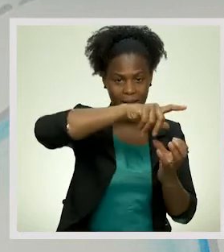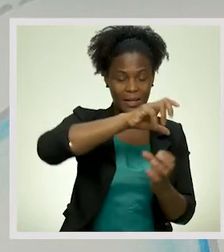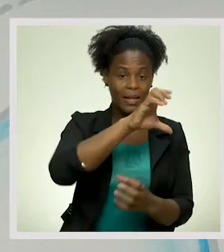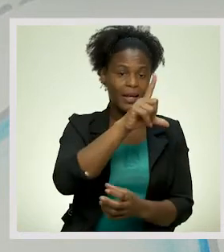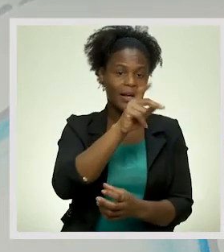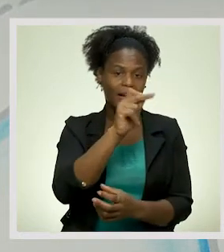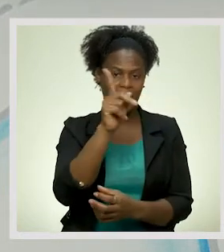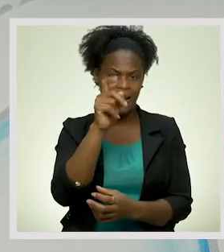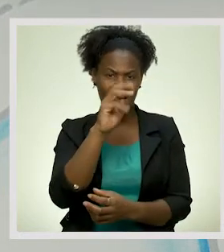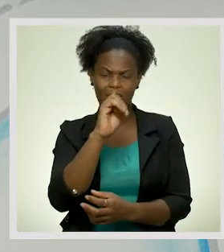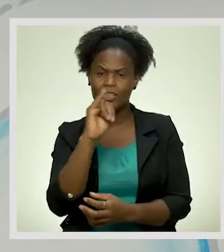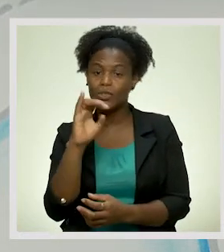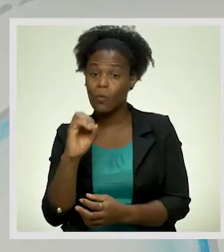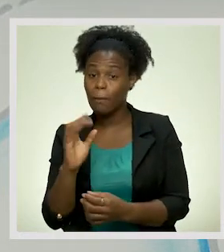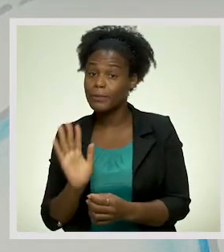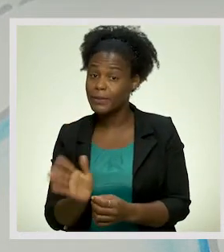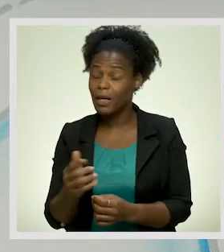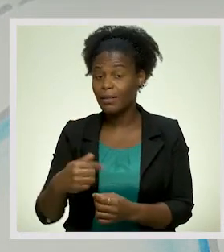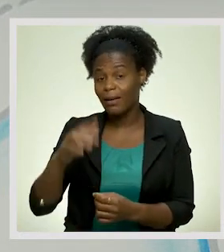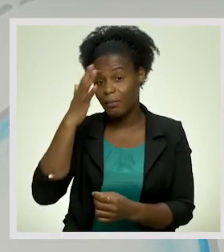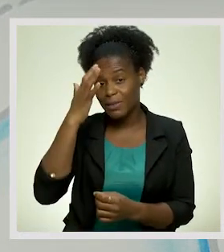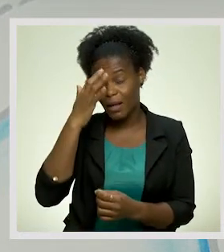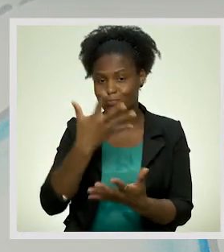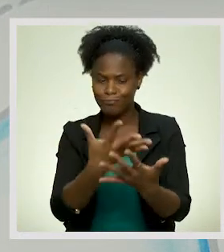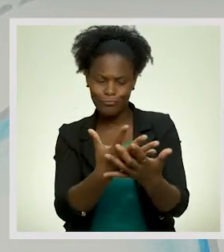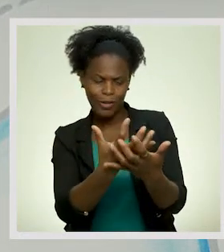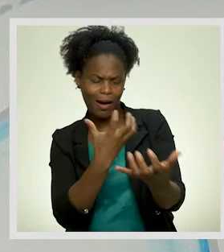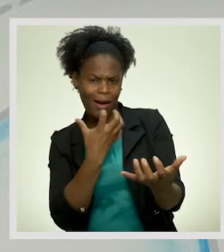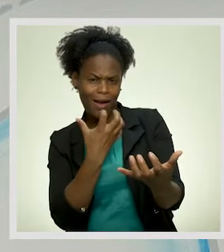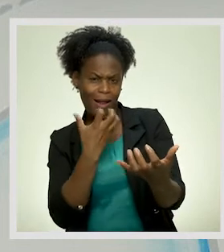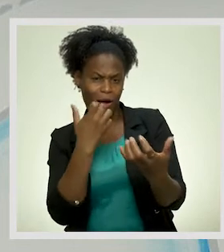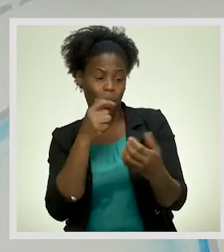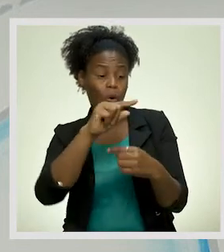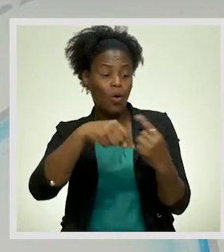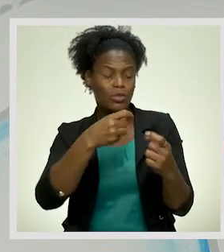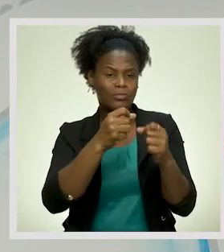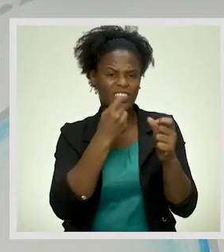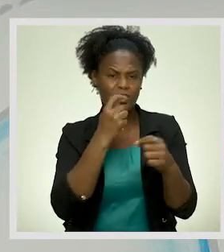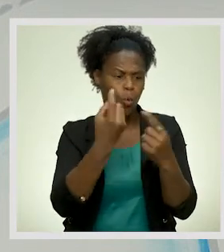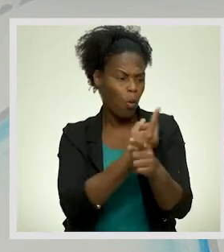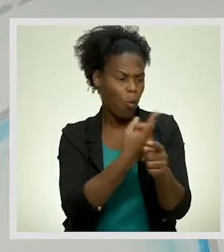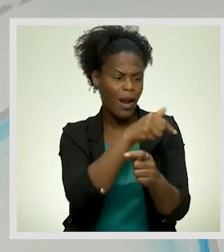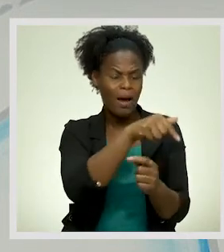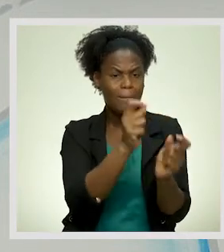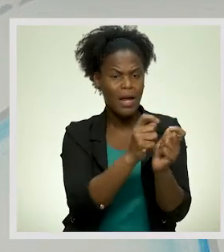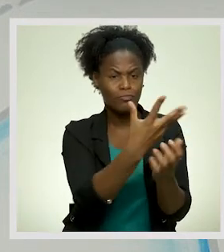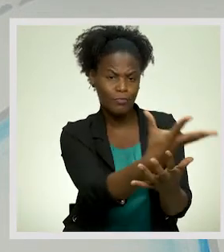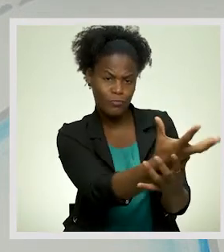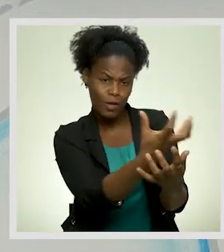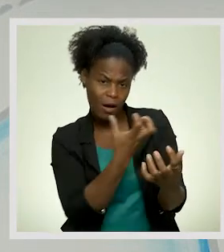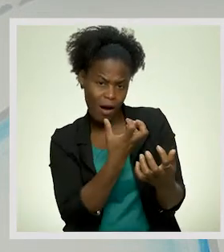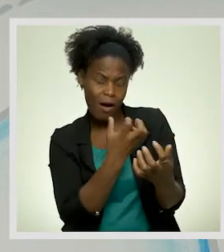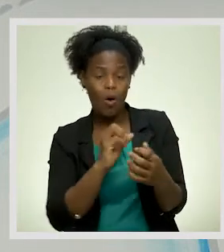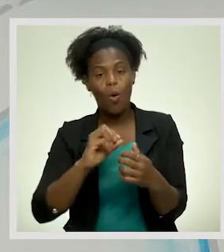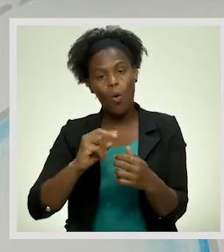atrair os corpos celestes que estão na sua vizinhança, ou seja, tem